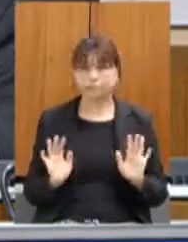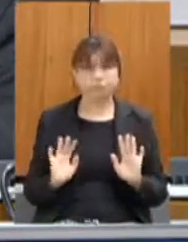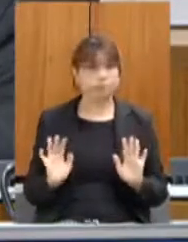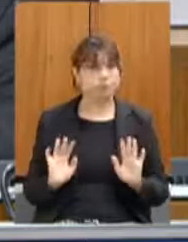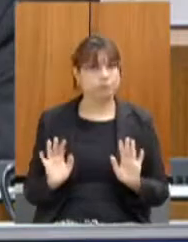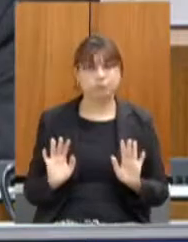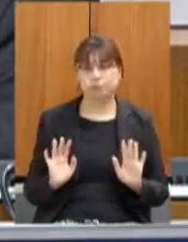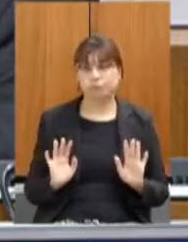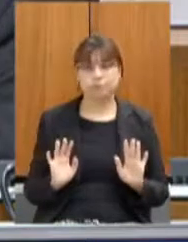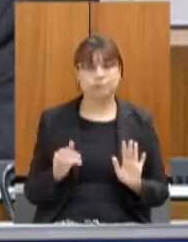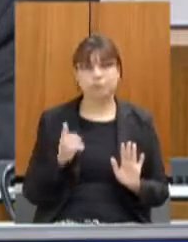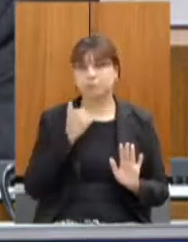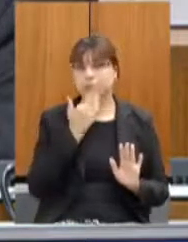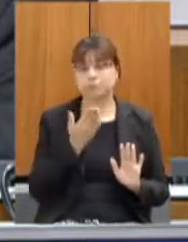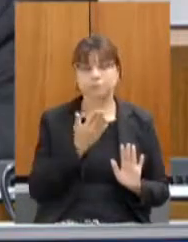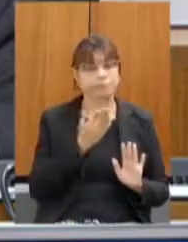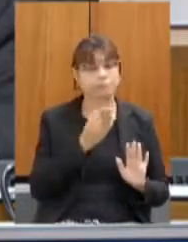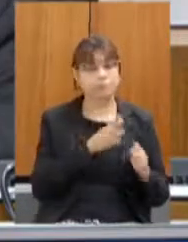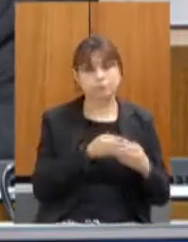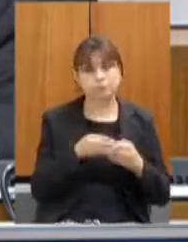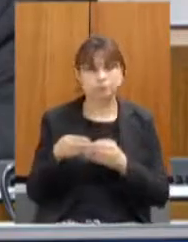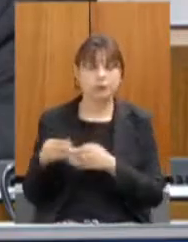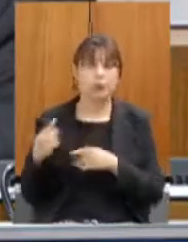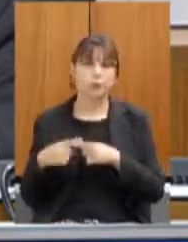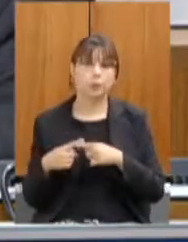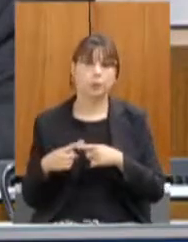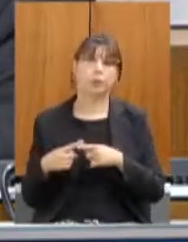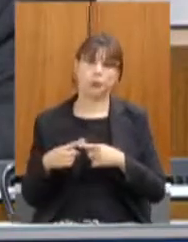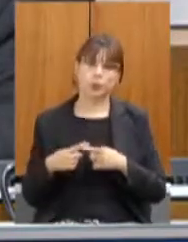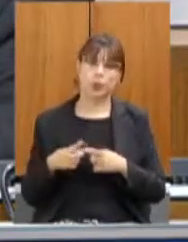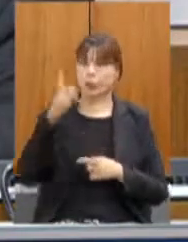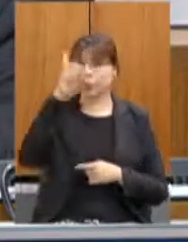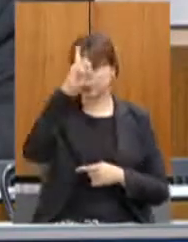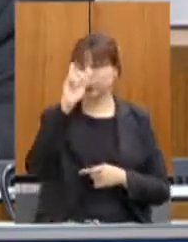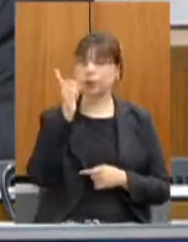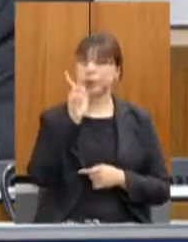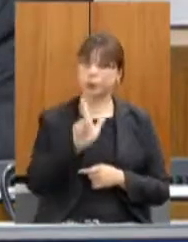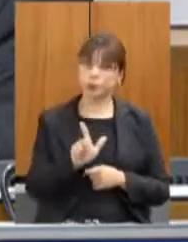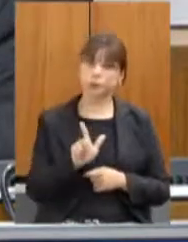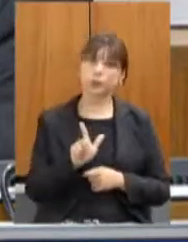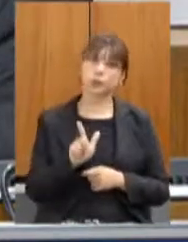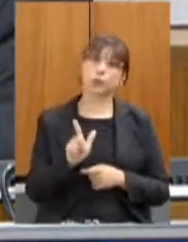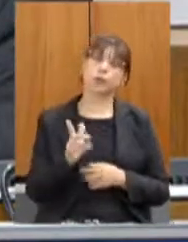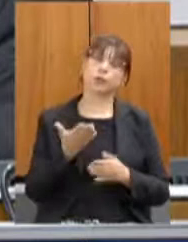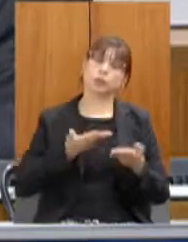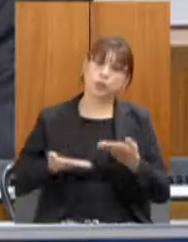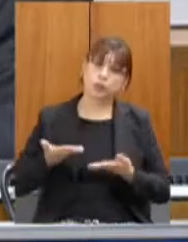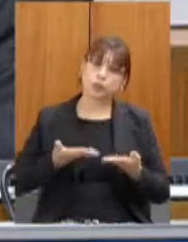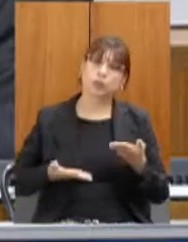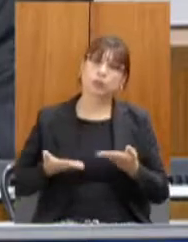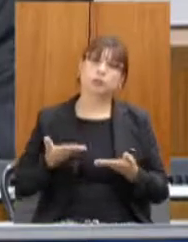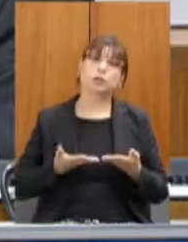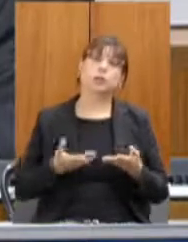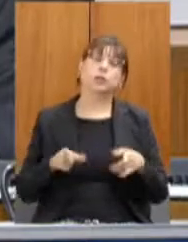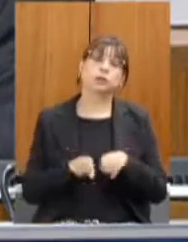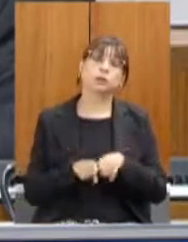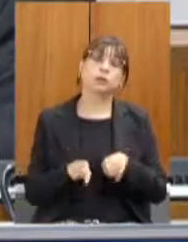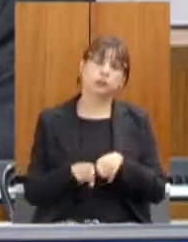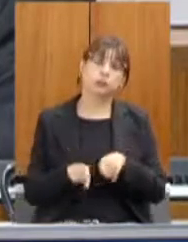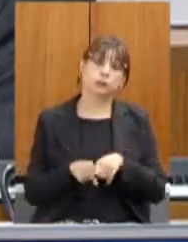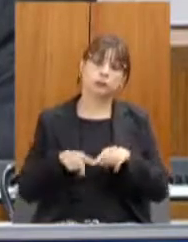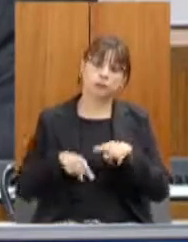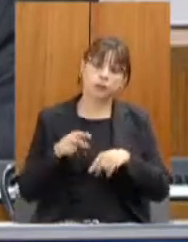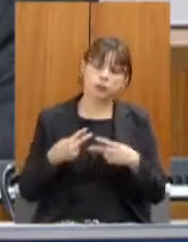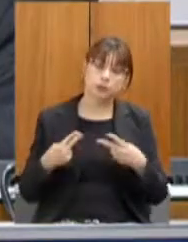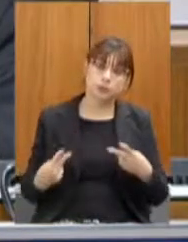nem um paciente para lá que a nossa rede deu conta de assumir e não bastasse isso é os equipamentos que